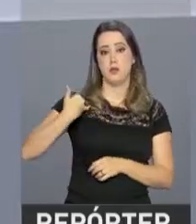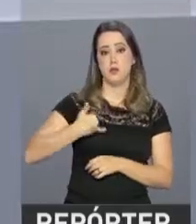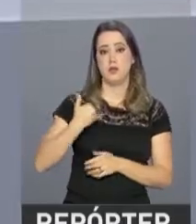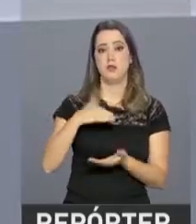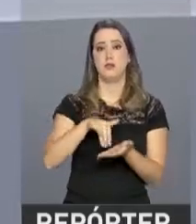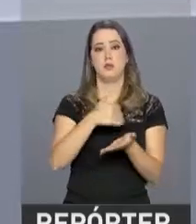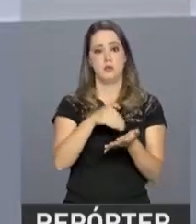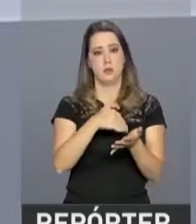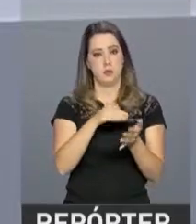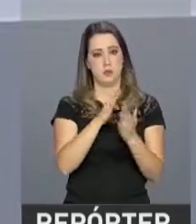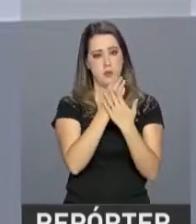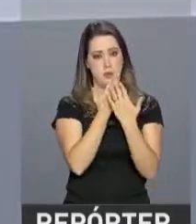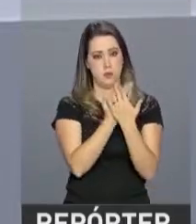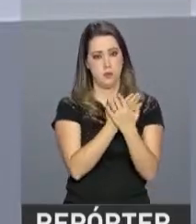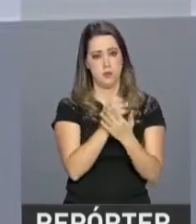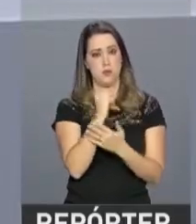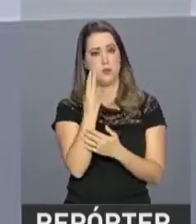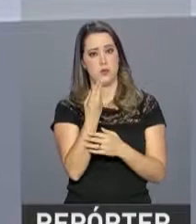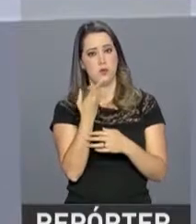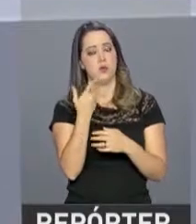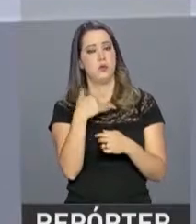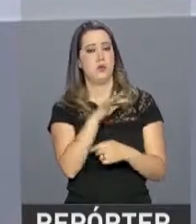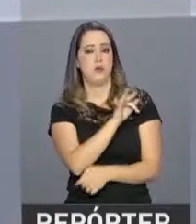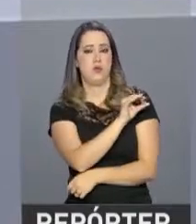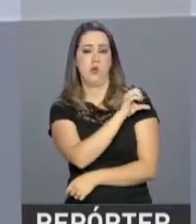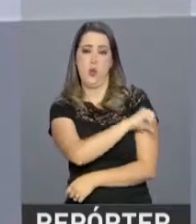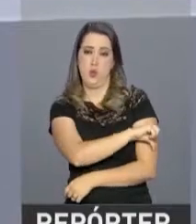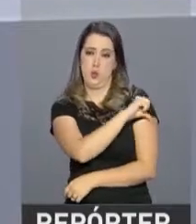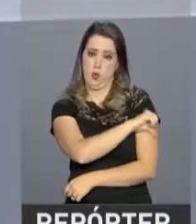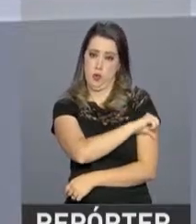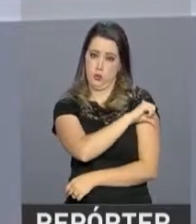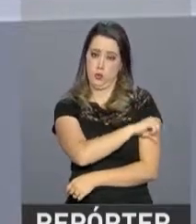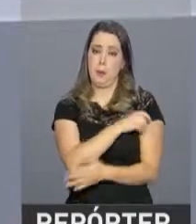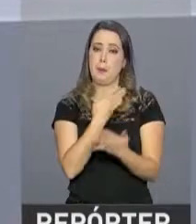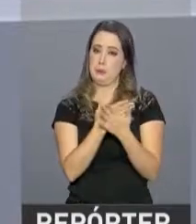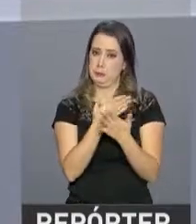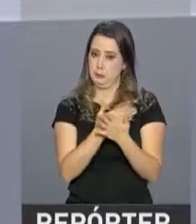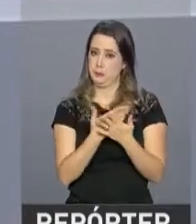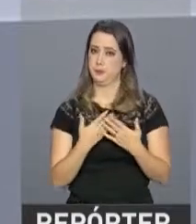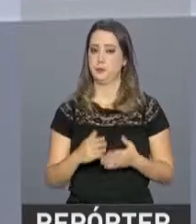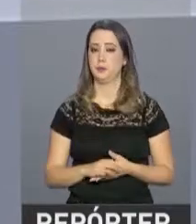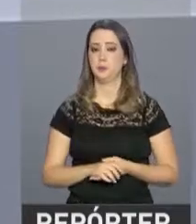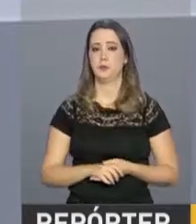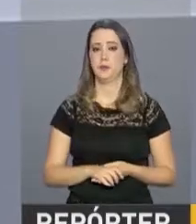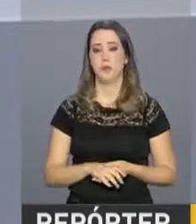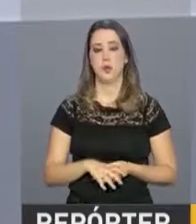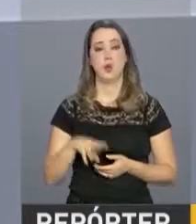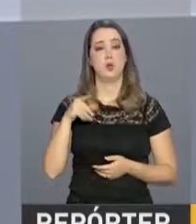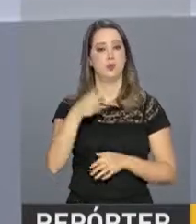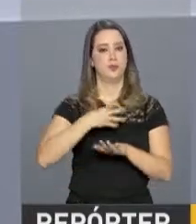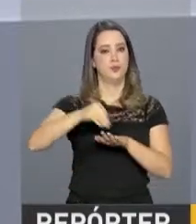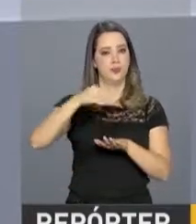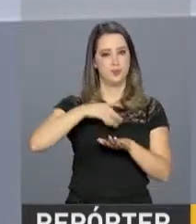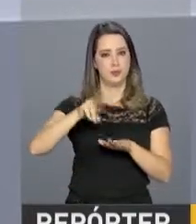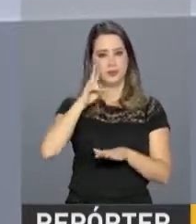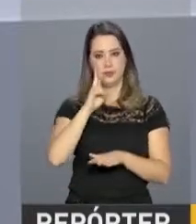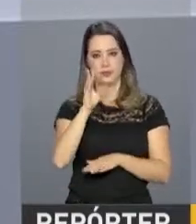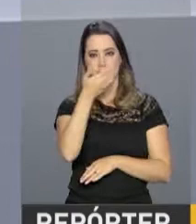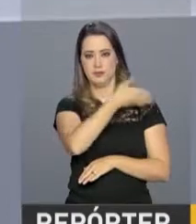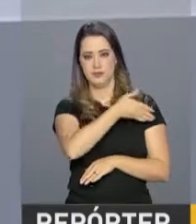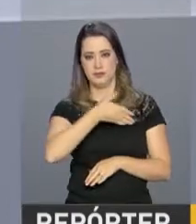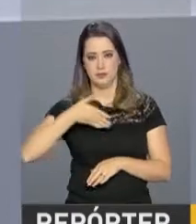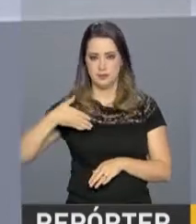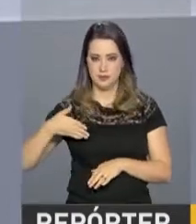anos, estar matriculado na escola e cursando, no mínimo, o 9º ano do ensino fundamental. Todas as informações